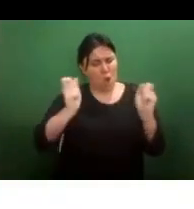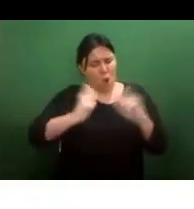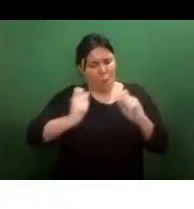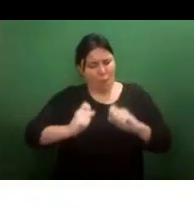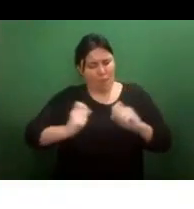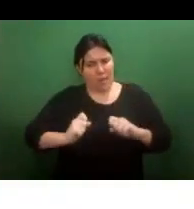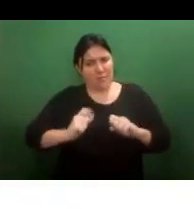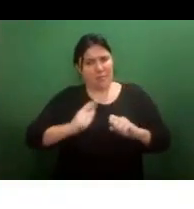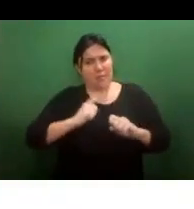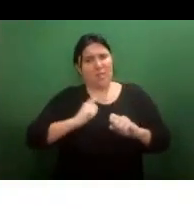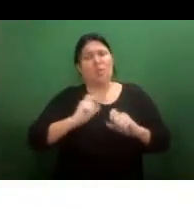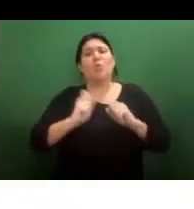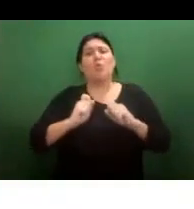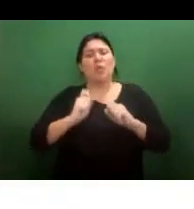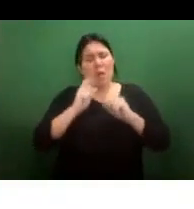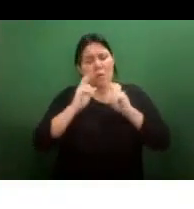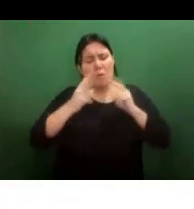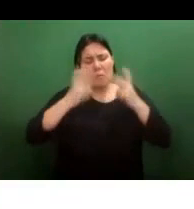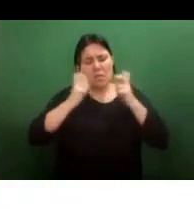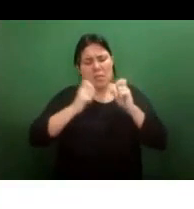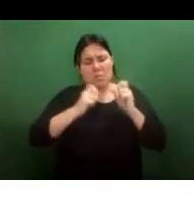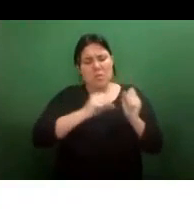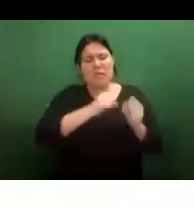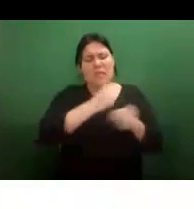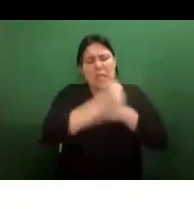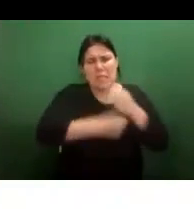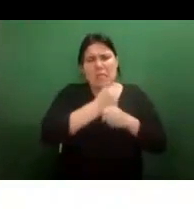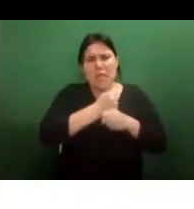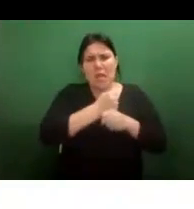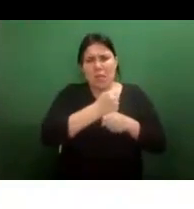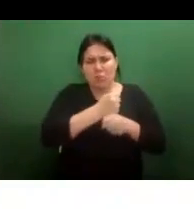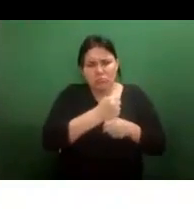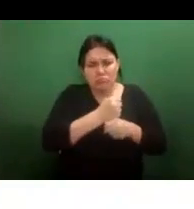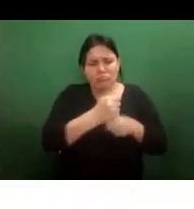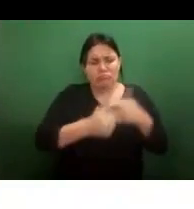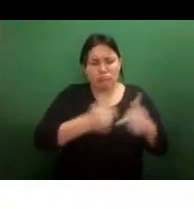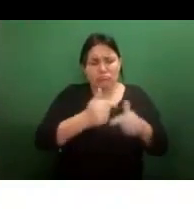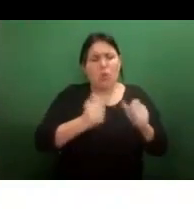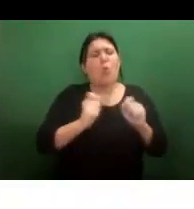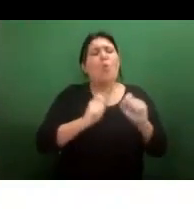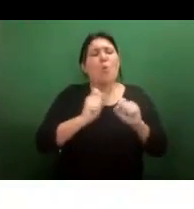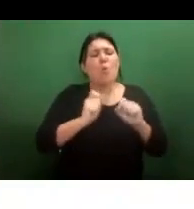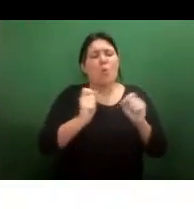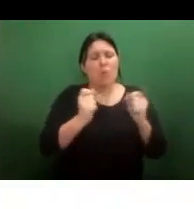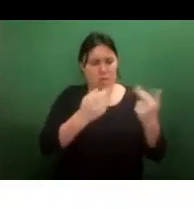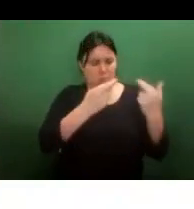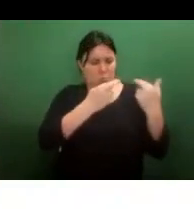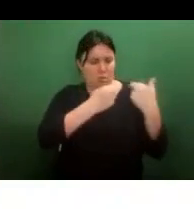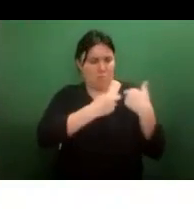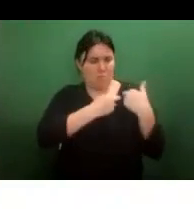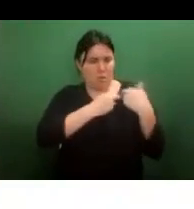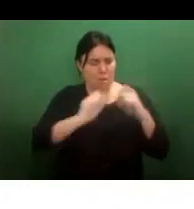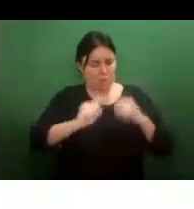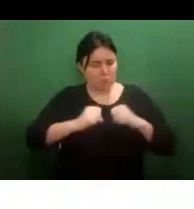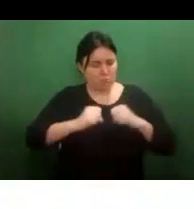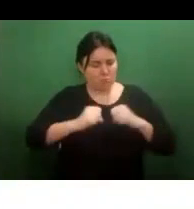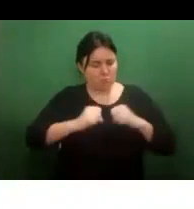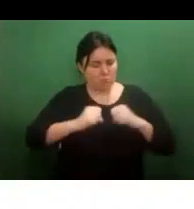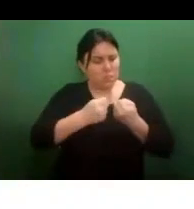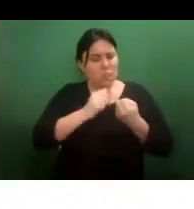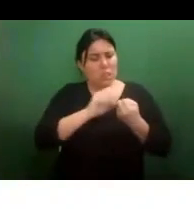o engajamento e compromisso de cada um deles. Pequena em tamanho também é a nossa seção de tradutores e intérpretes